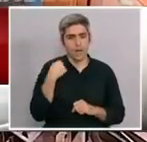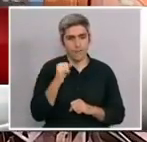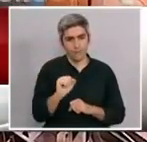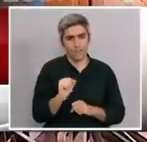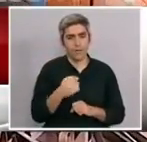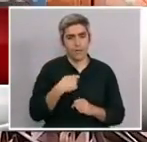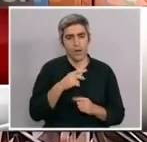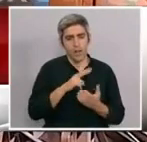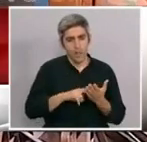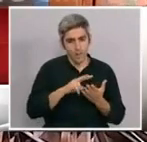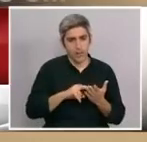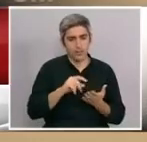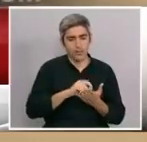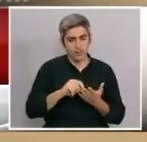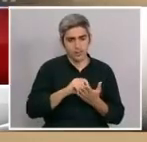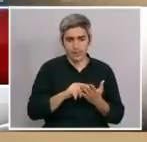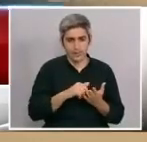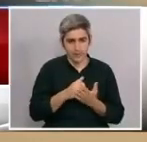Lia, escrevia,